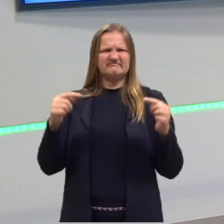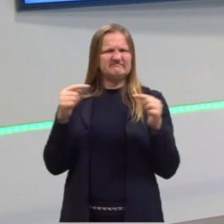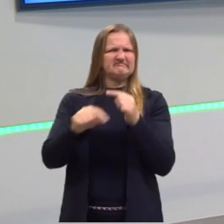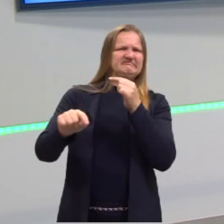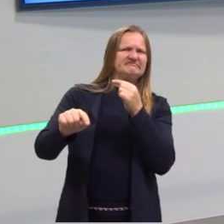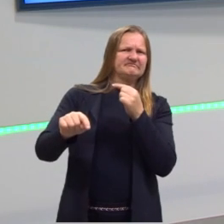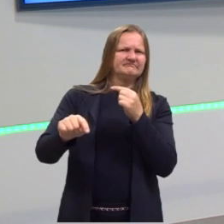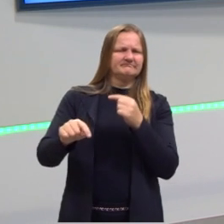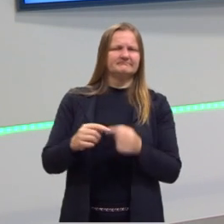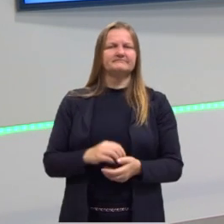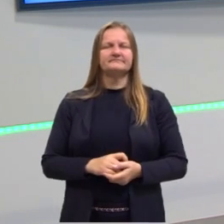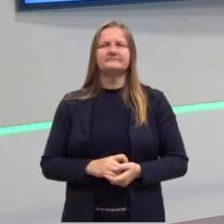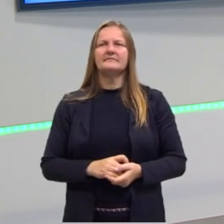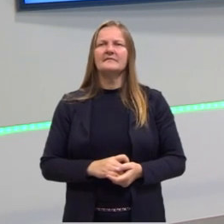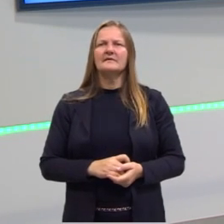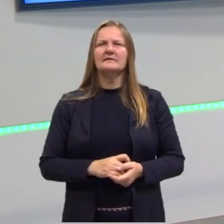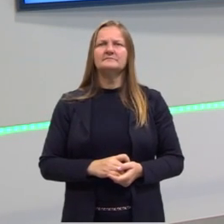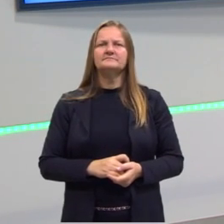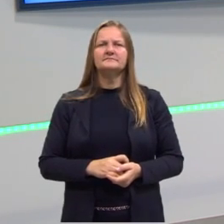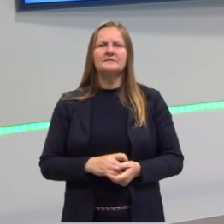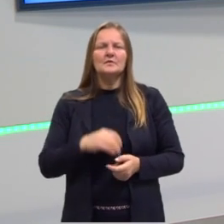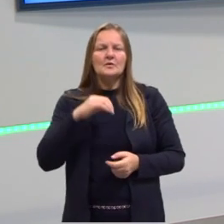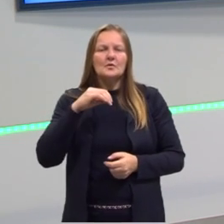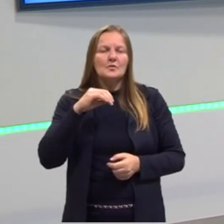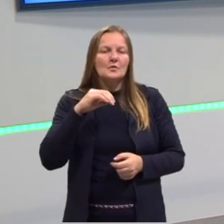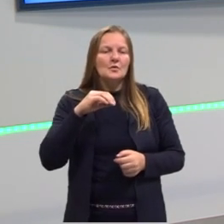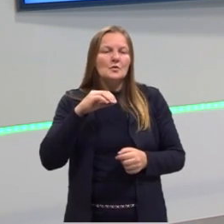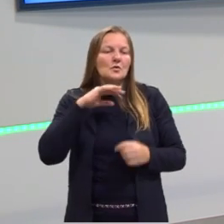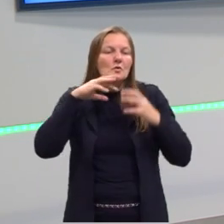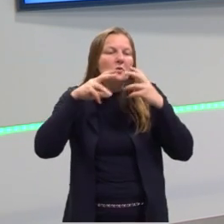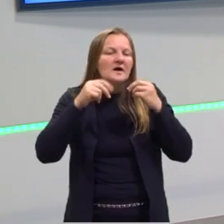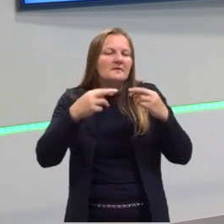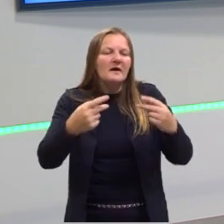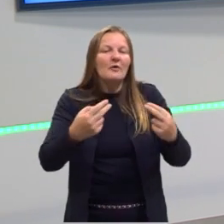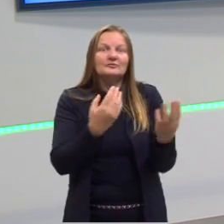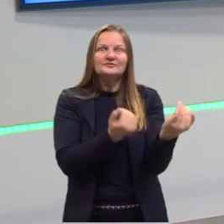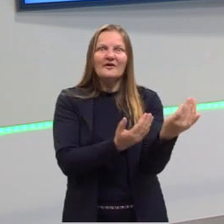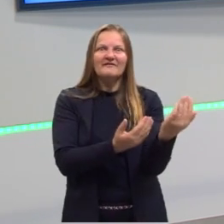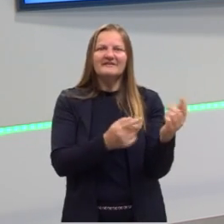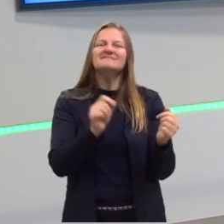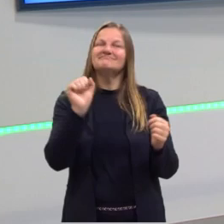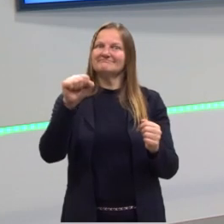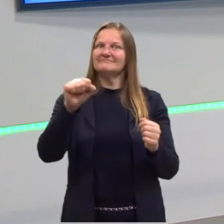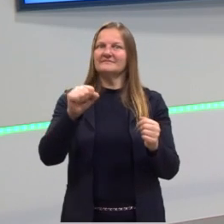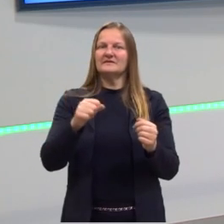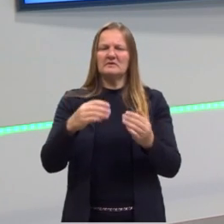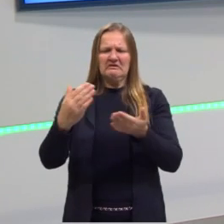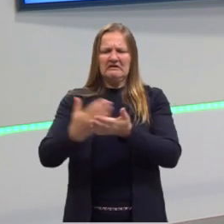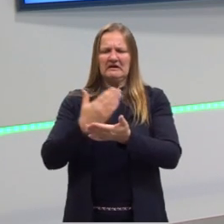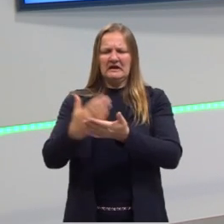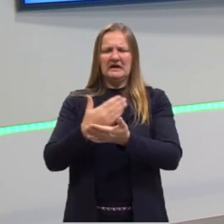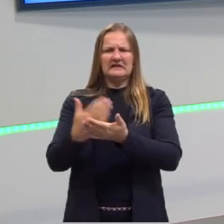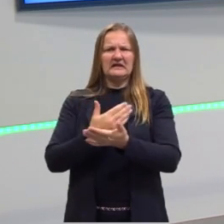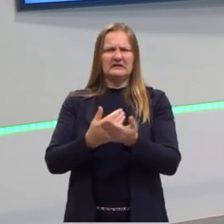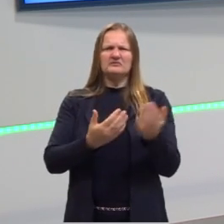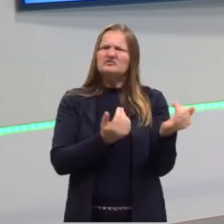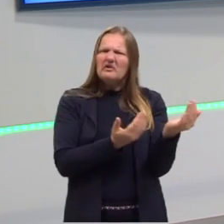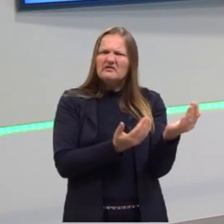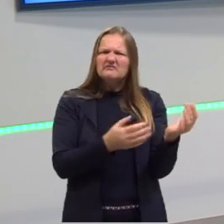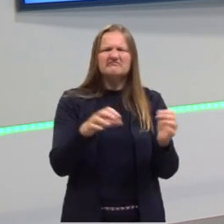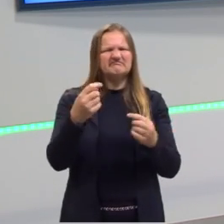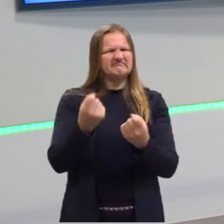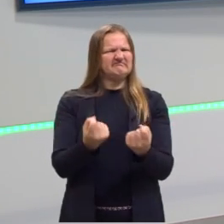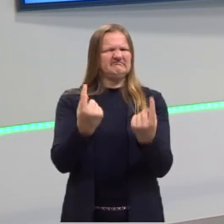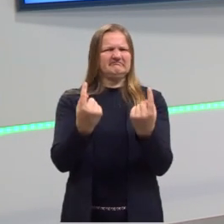vivos eu posso dizer por exemplo que um bichinho é jovem mas eu não digo por exemplo que um caderno é jovem eu